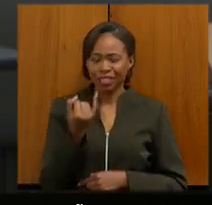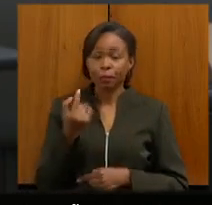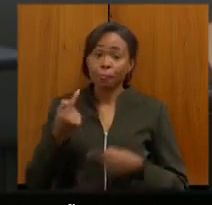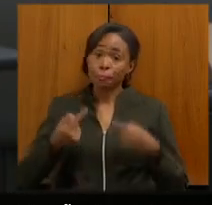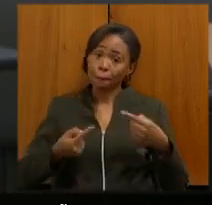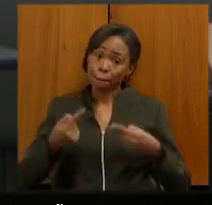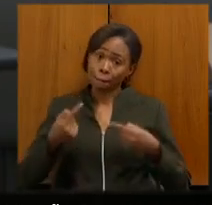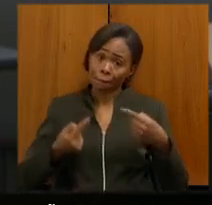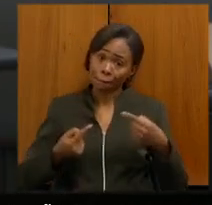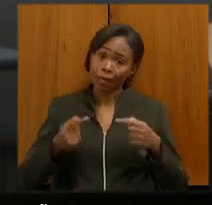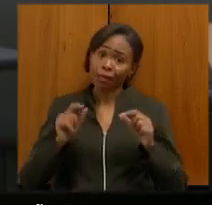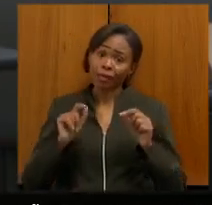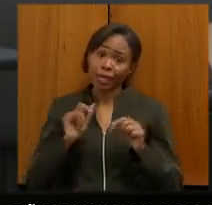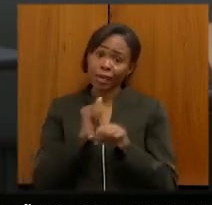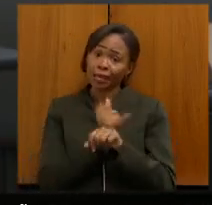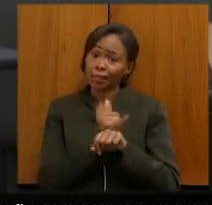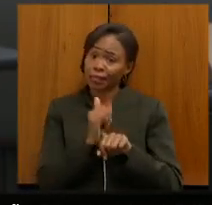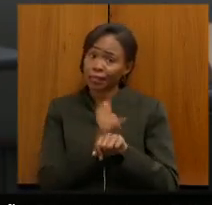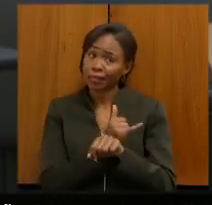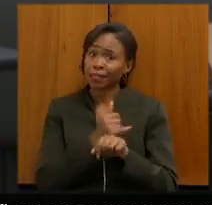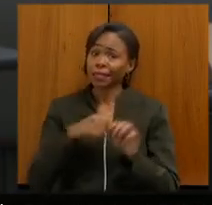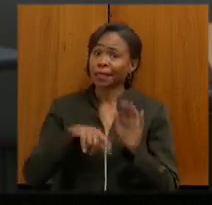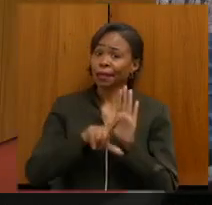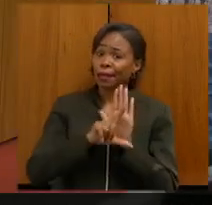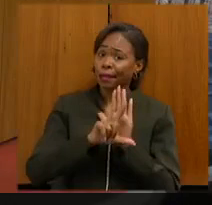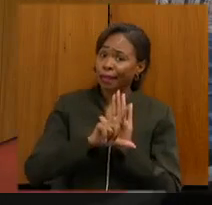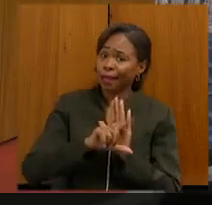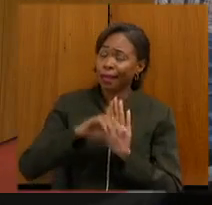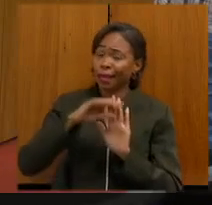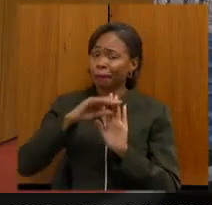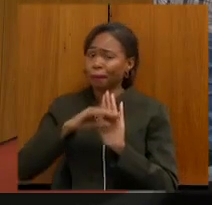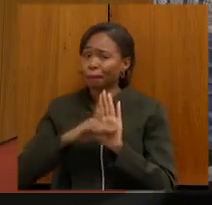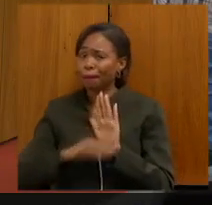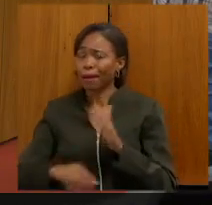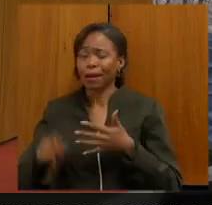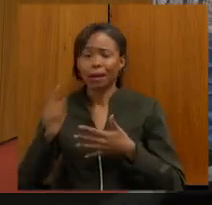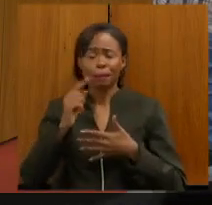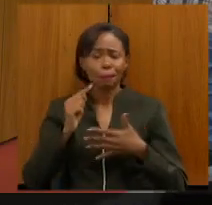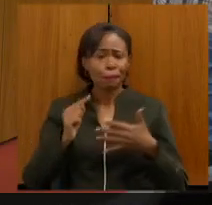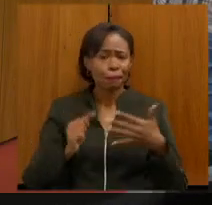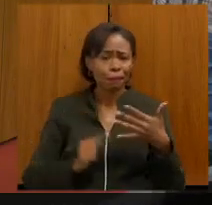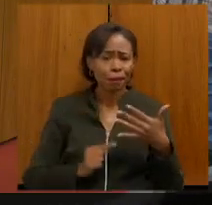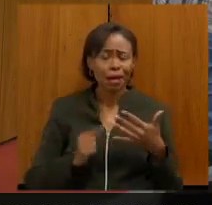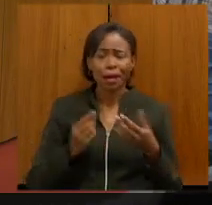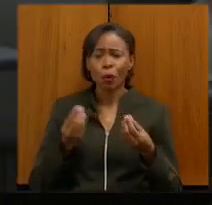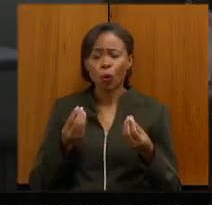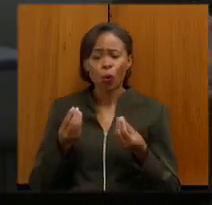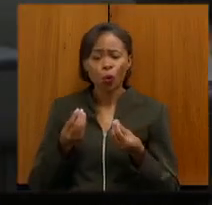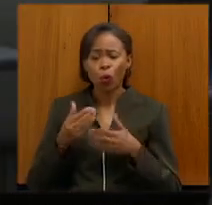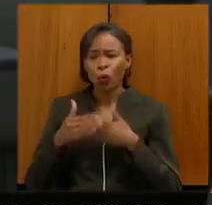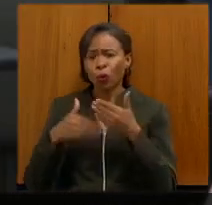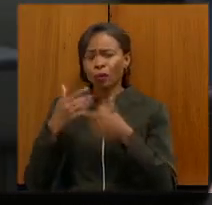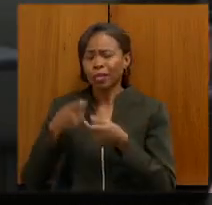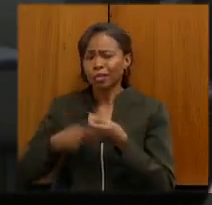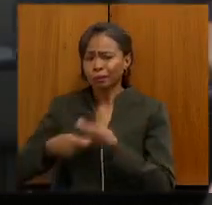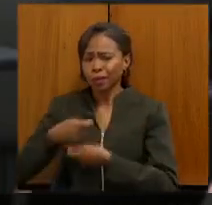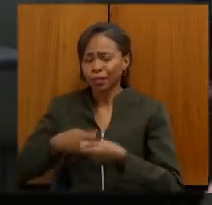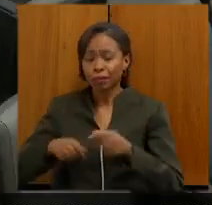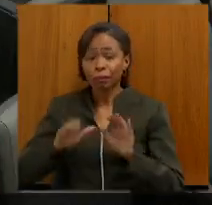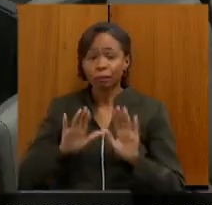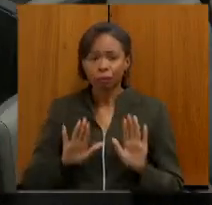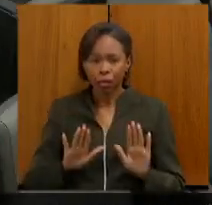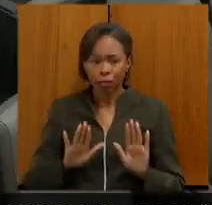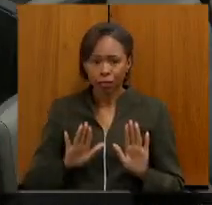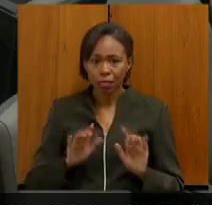discutindo instrumentos regulatórios nós somos discutindo processos administrativos mas pra esse